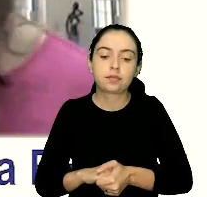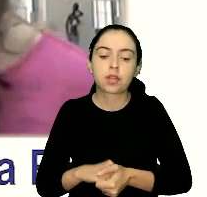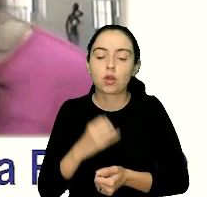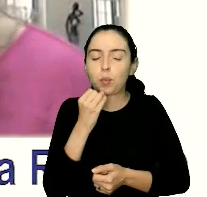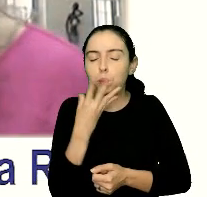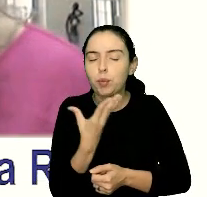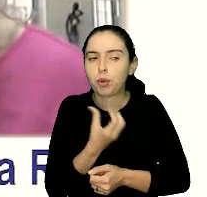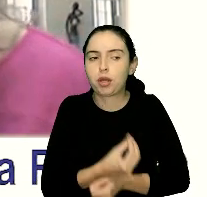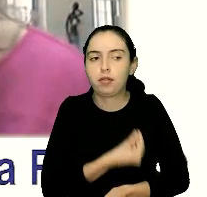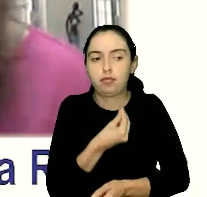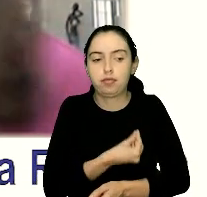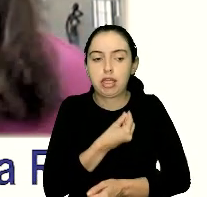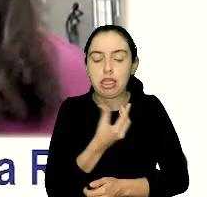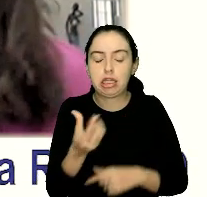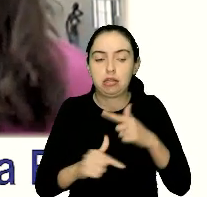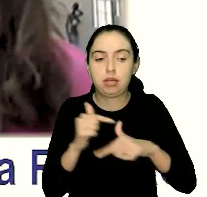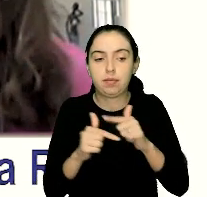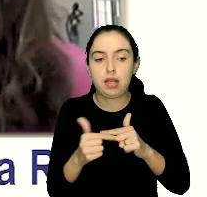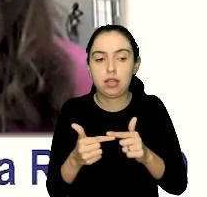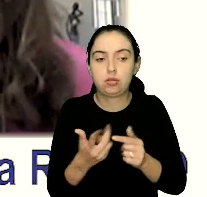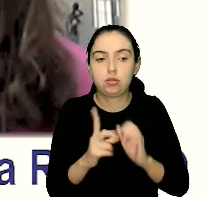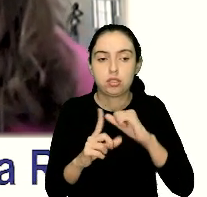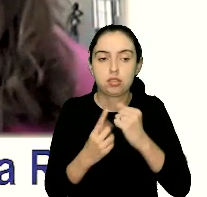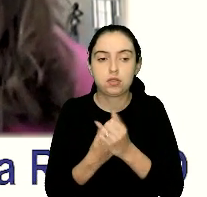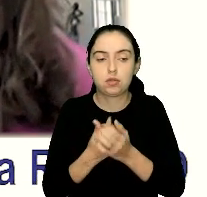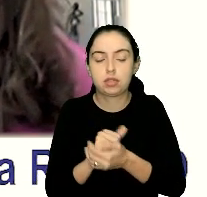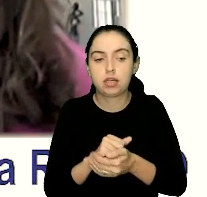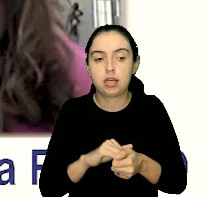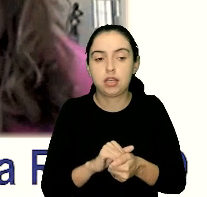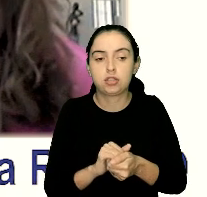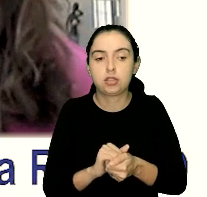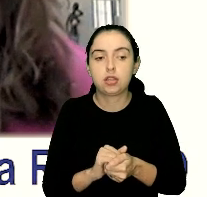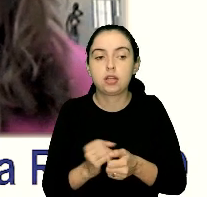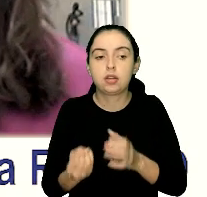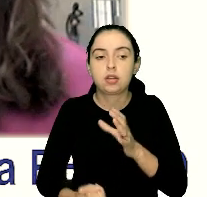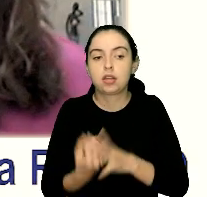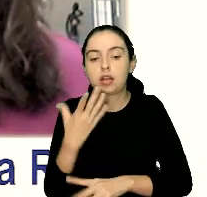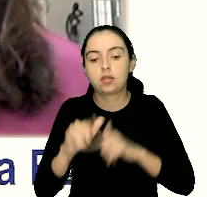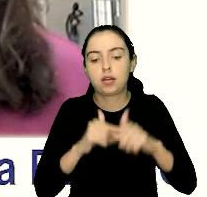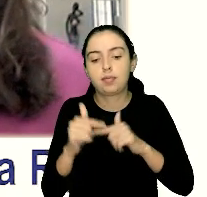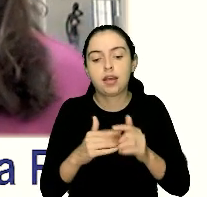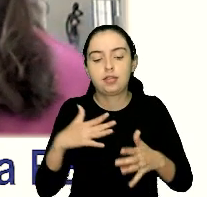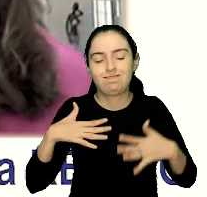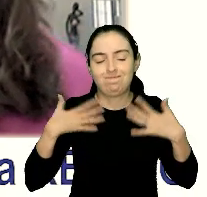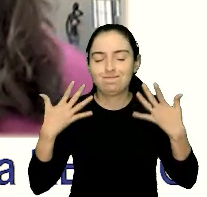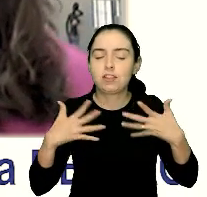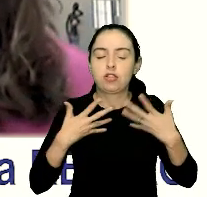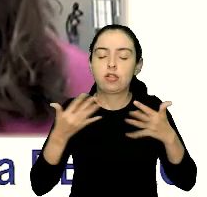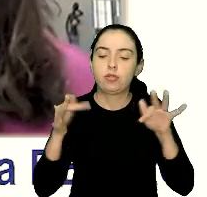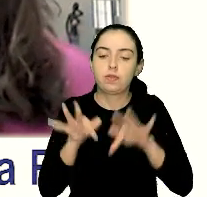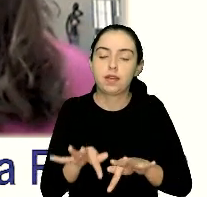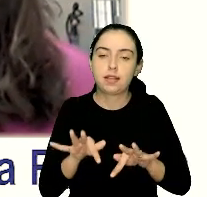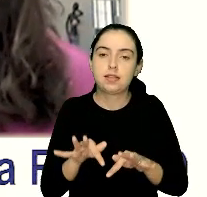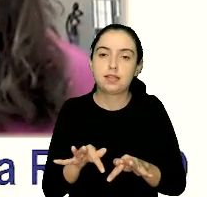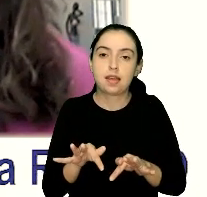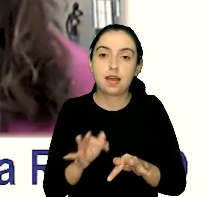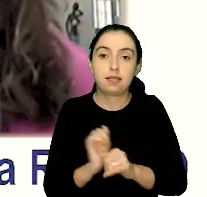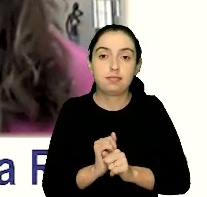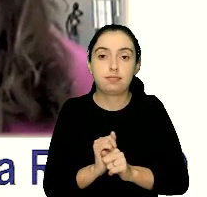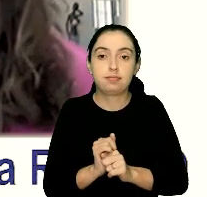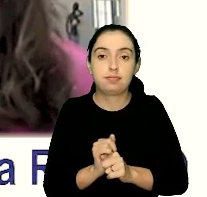possam realizar o seu trabalho com satisfação e, ao final, claro, não é? Com efetividade,